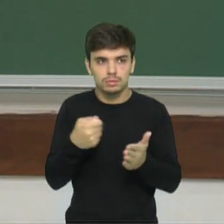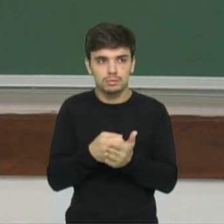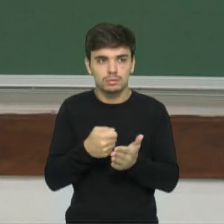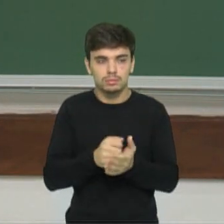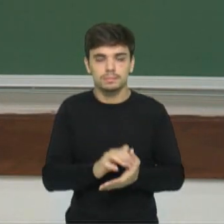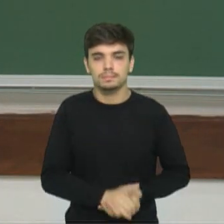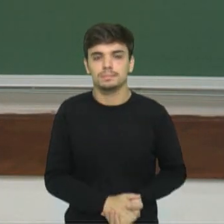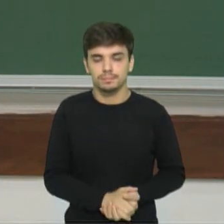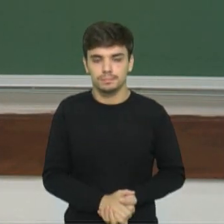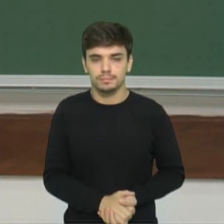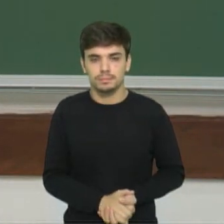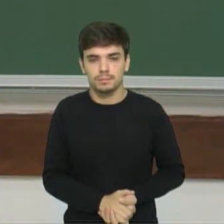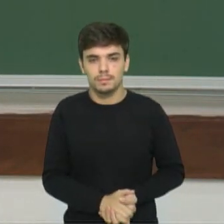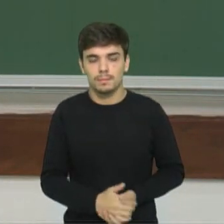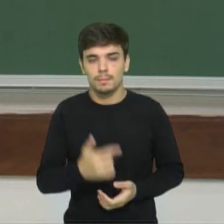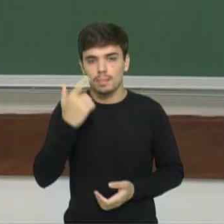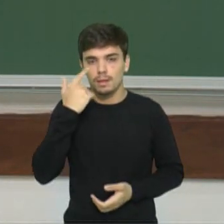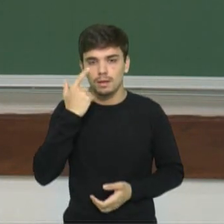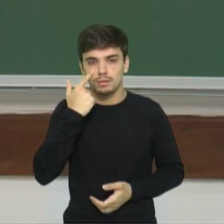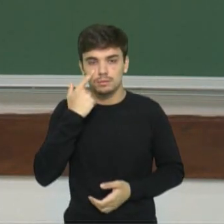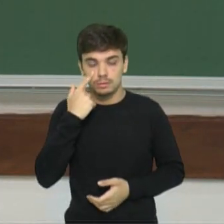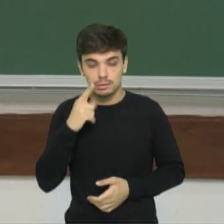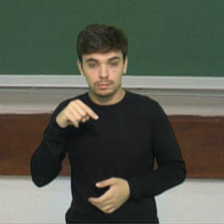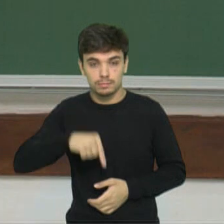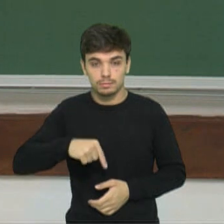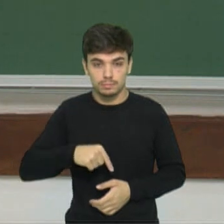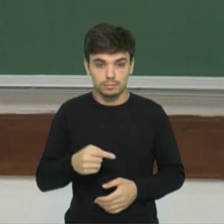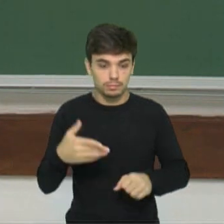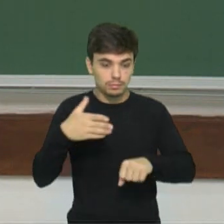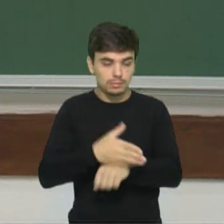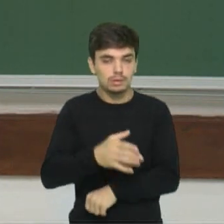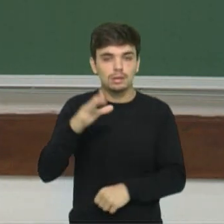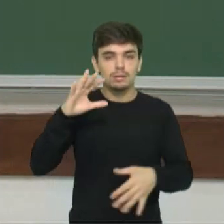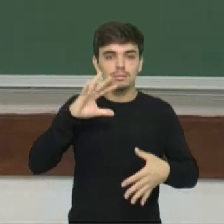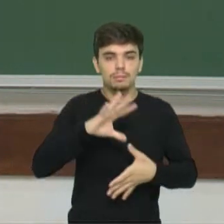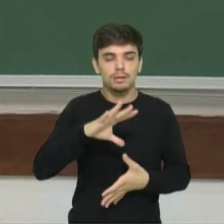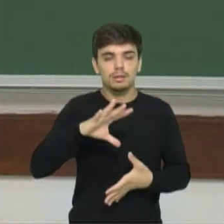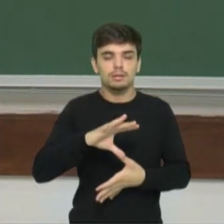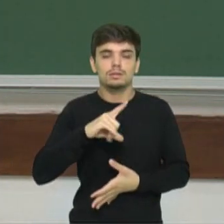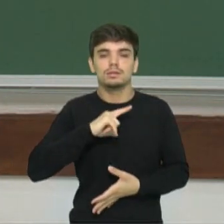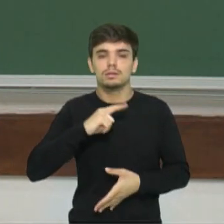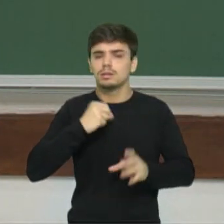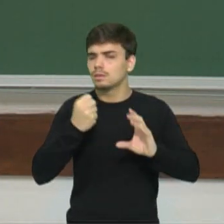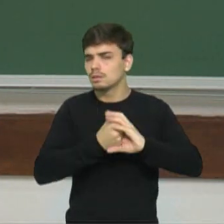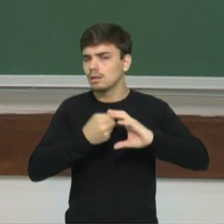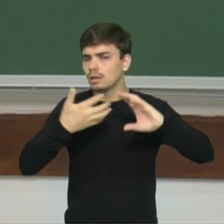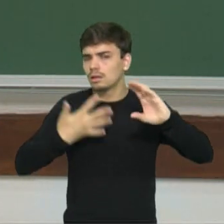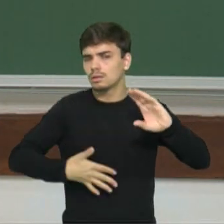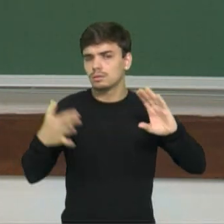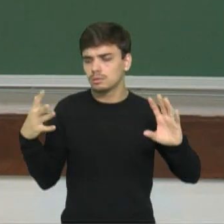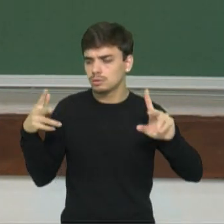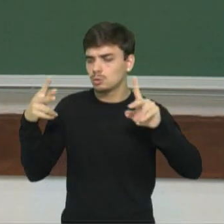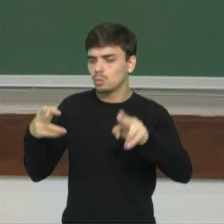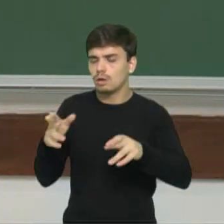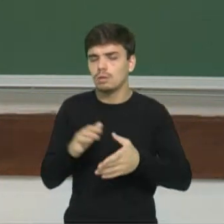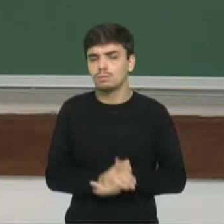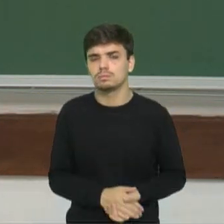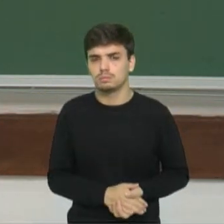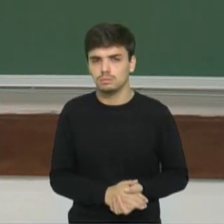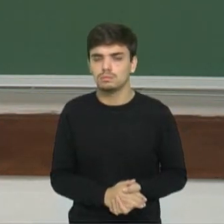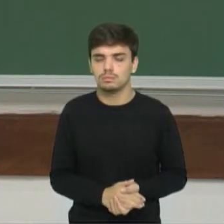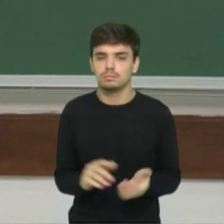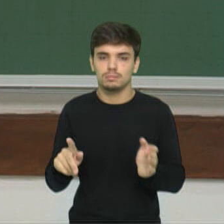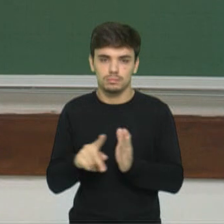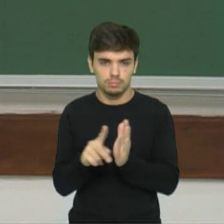né? Pessoal, então os regimes instalados aqui na América, eles trazem essas características em comuns, né?